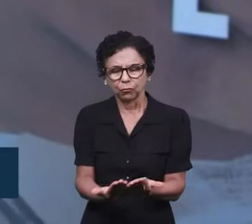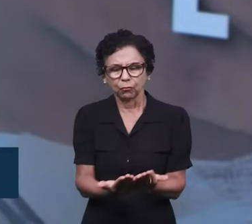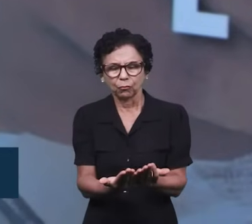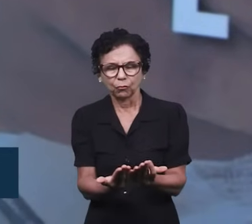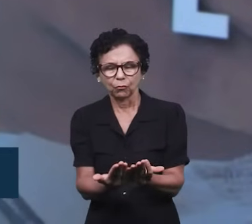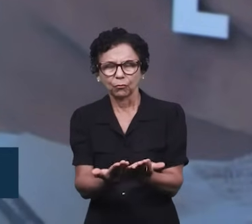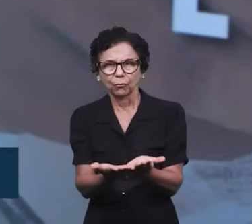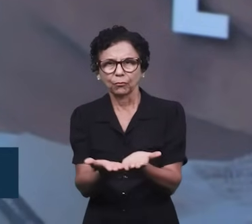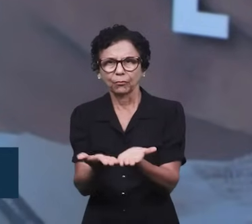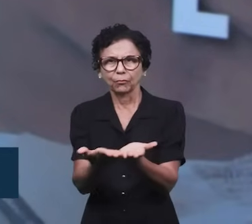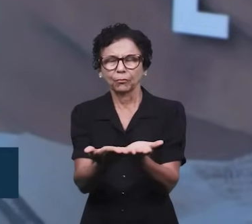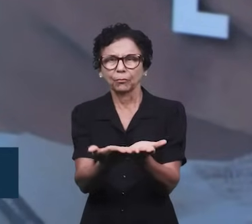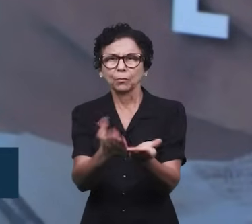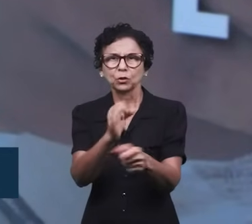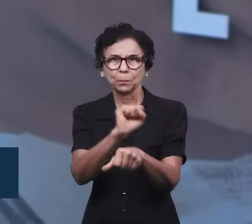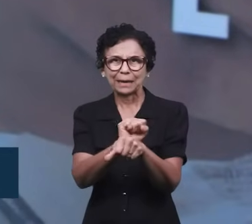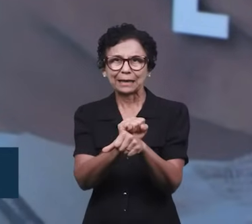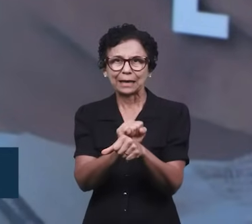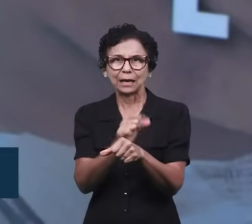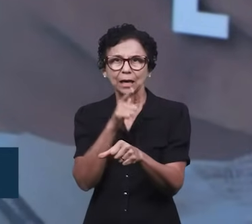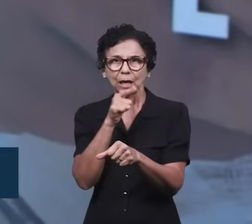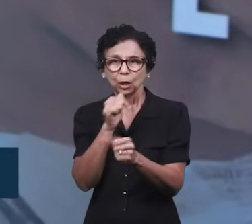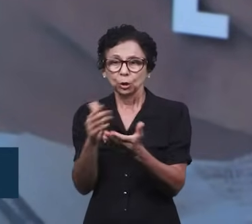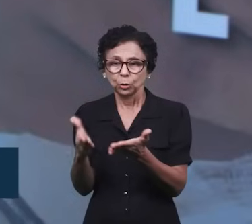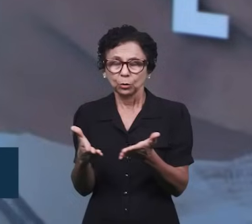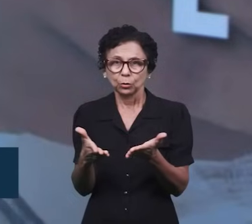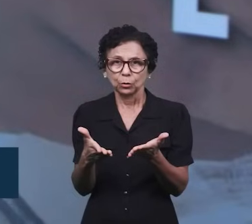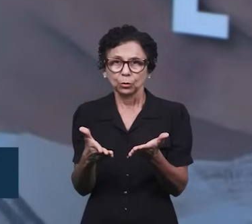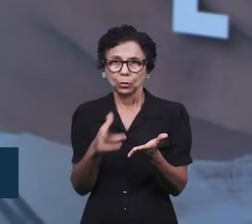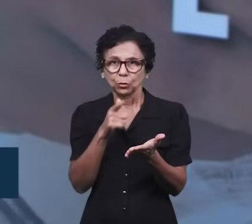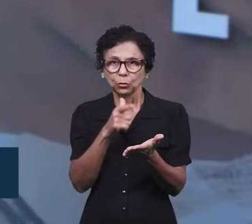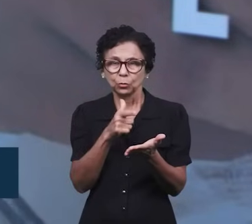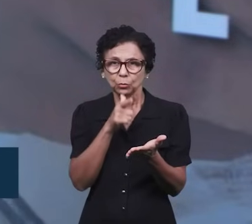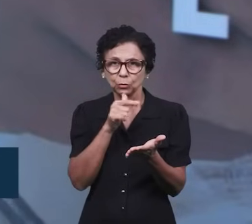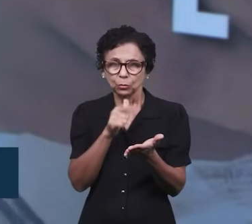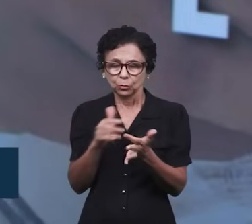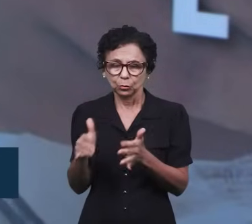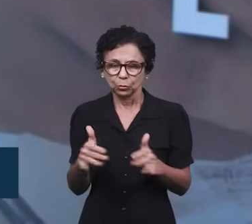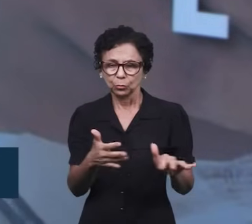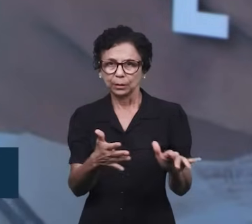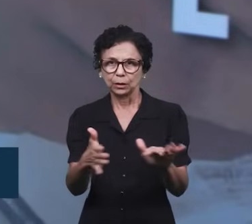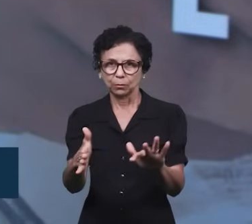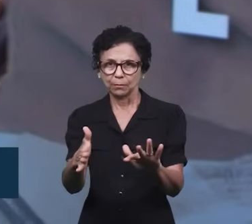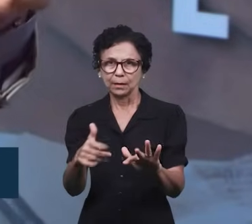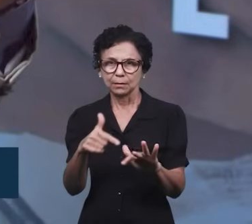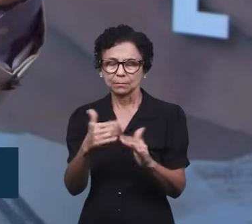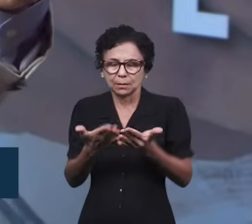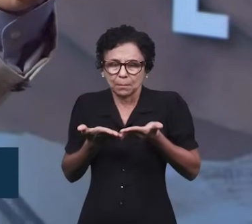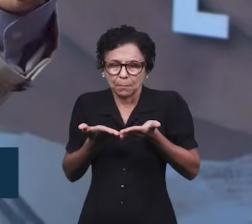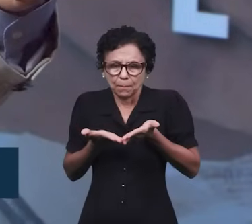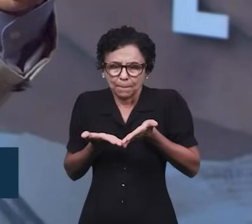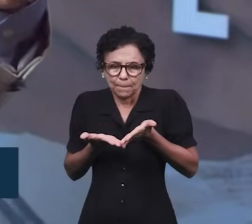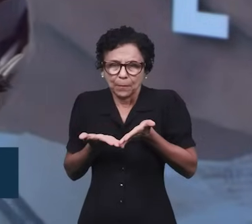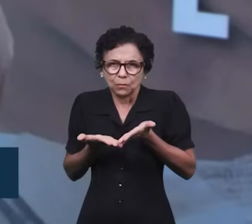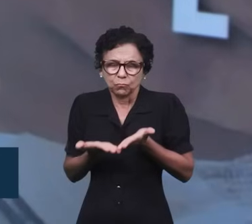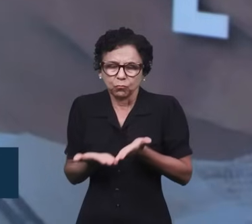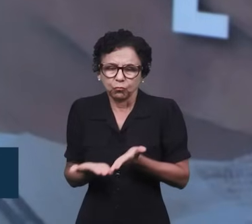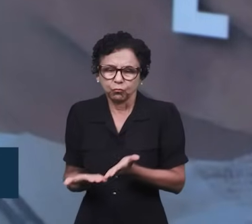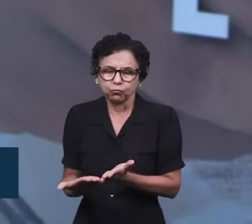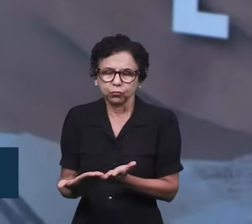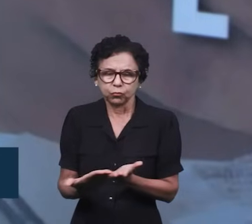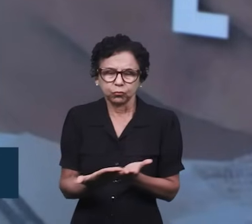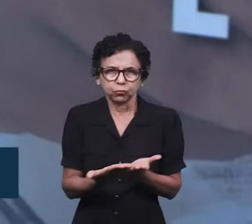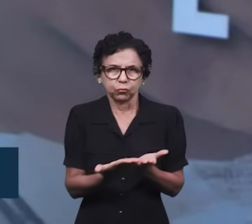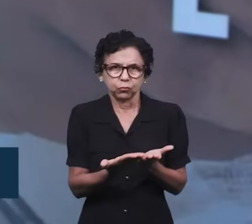interessante porque foi a primeira vez que esse grupo se conheceu, que se reuniu. E naquela